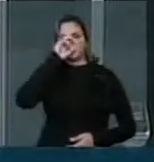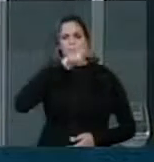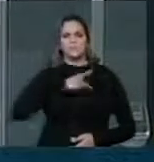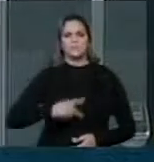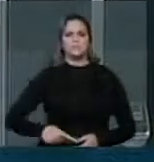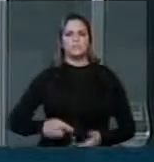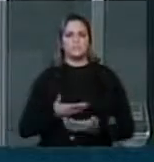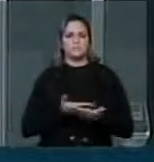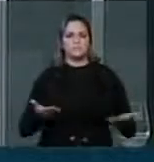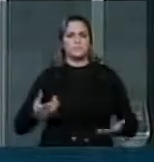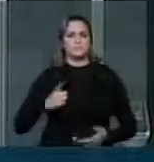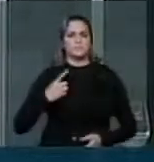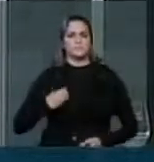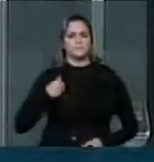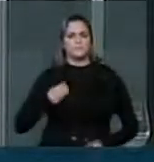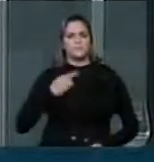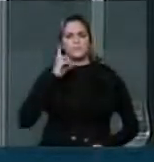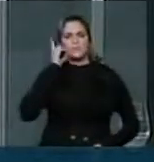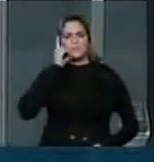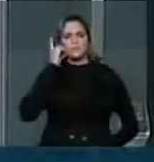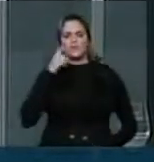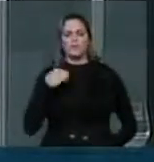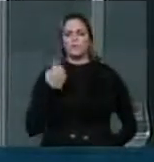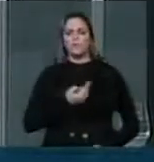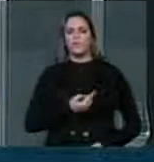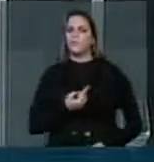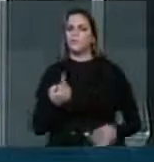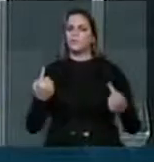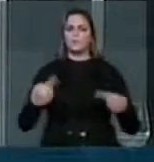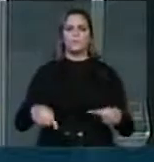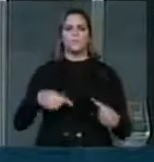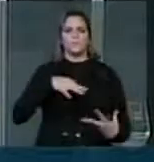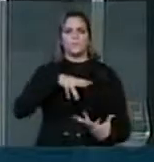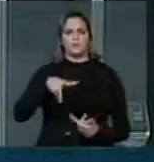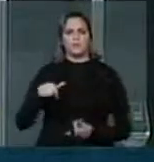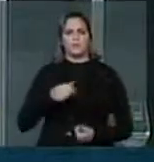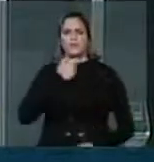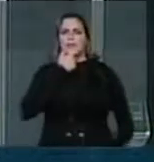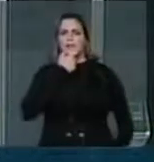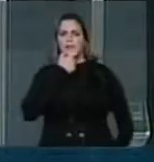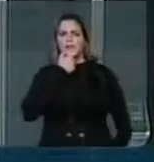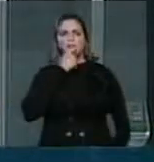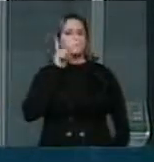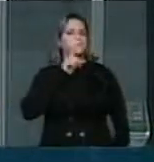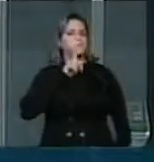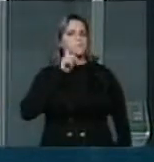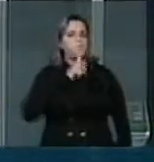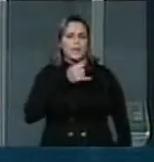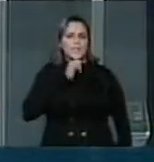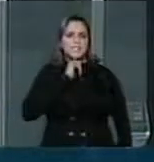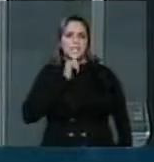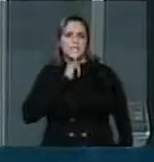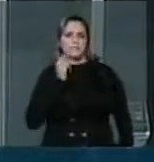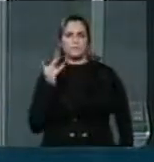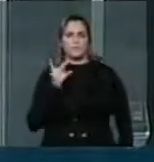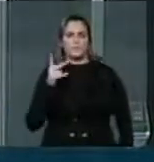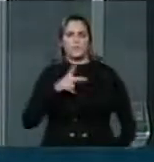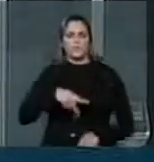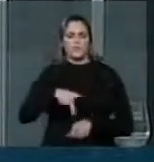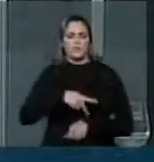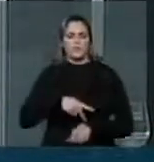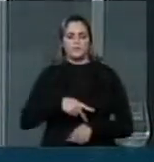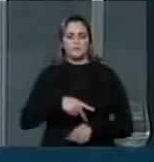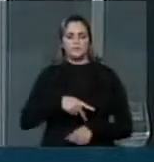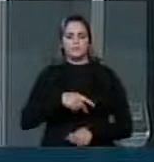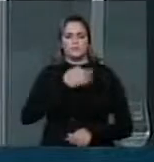deputados, estamos na contramão do planeta. Inglaterra e Estados Unidos, por exemplo, onde o